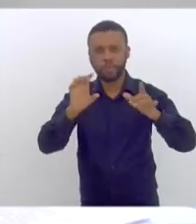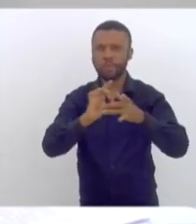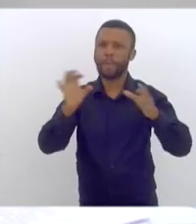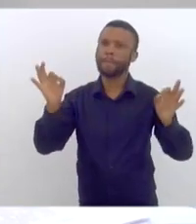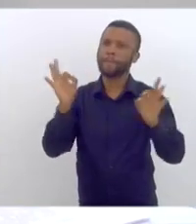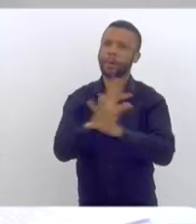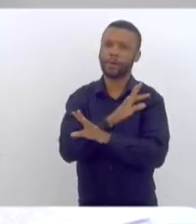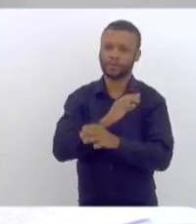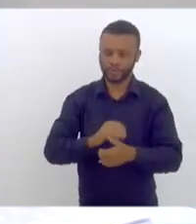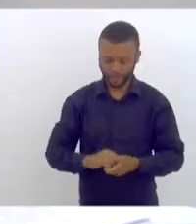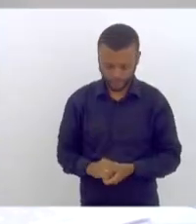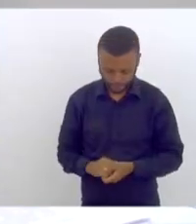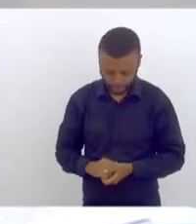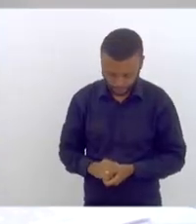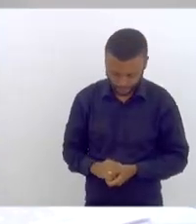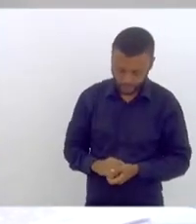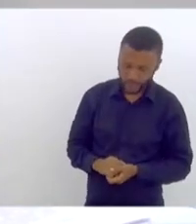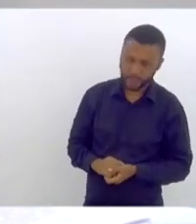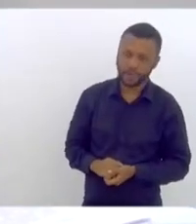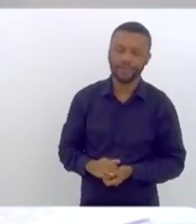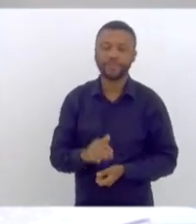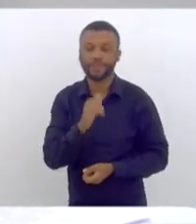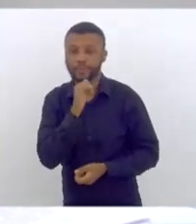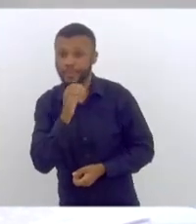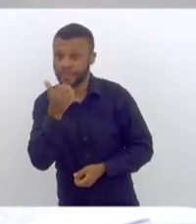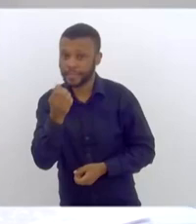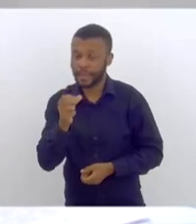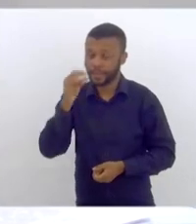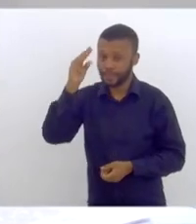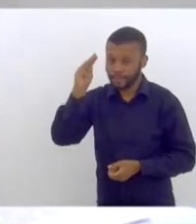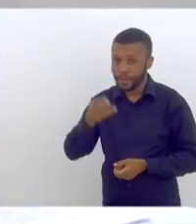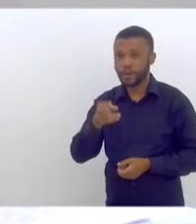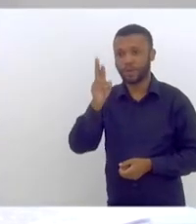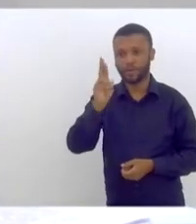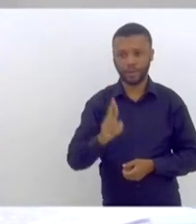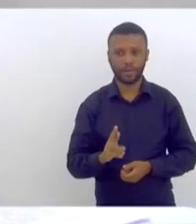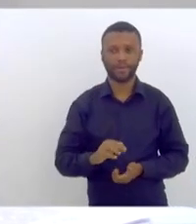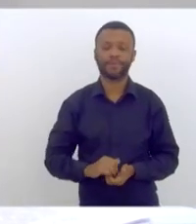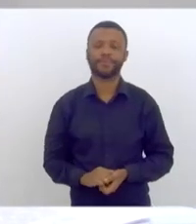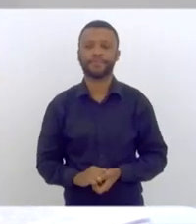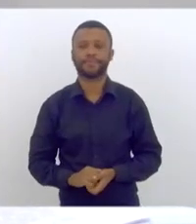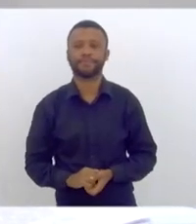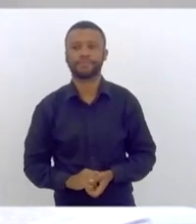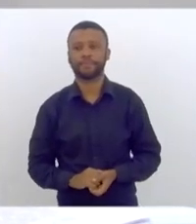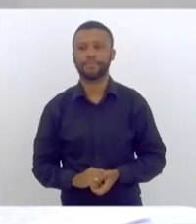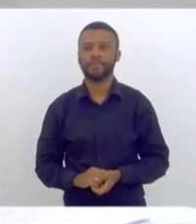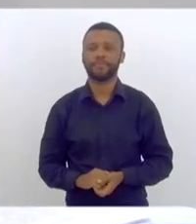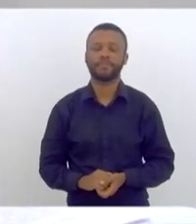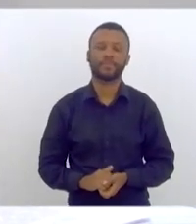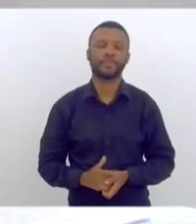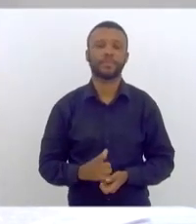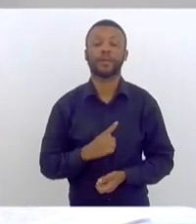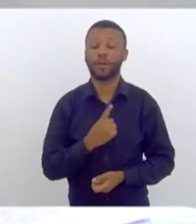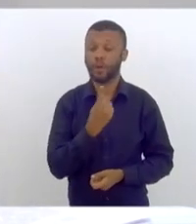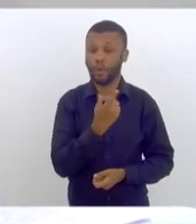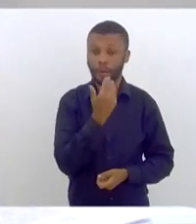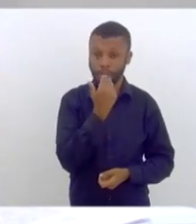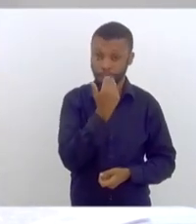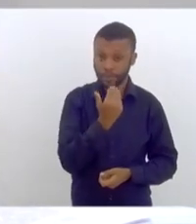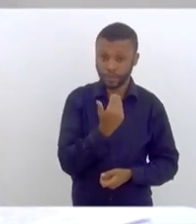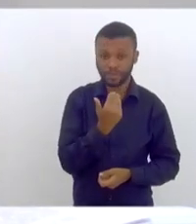aí volta a dizer tem 10 milhões de reais e tem um pedido